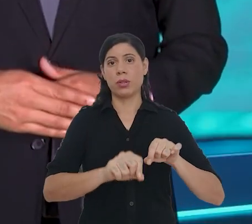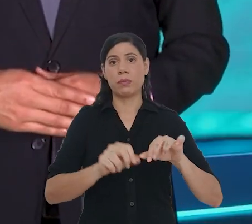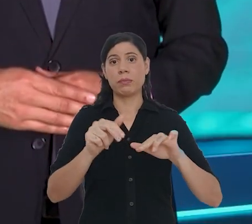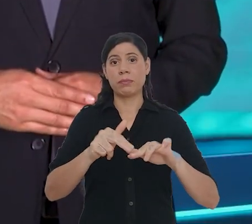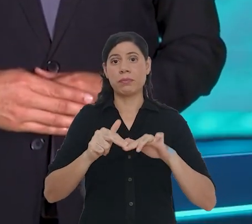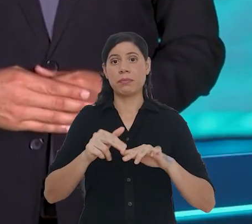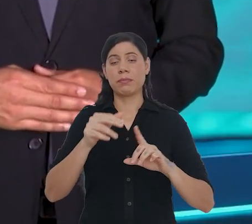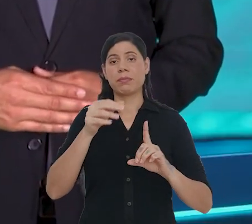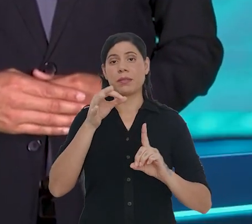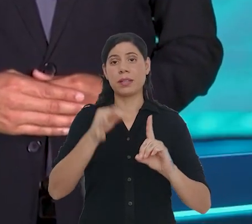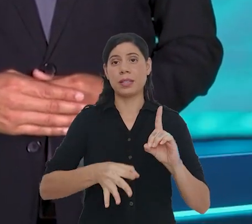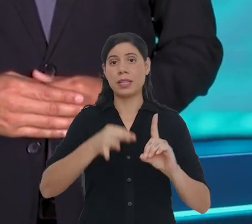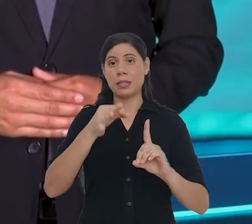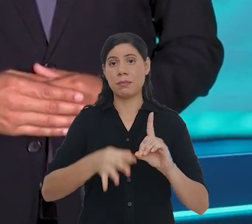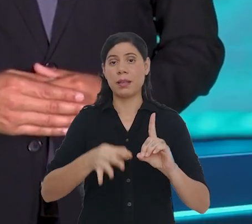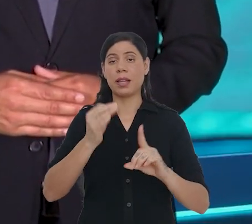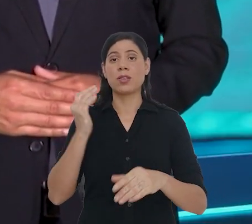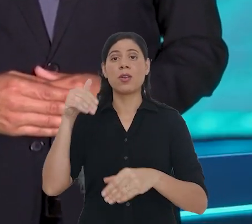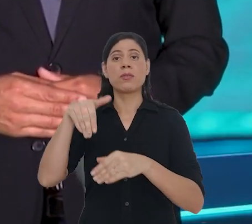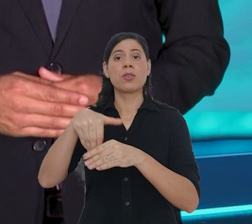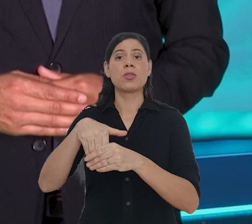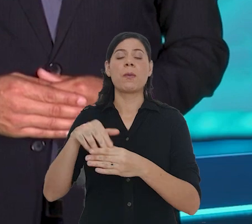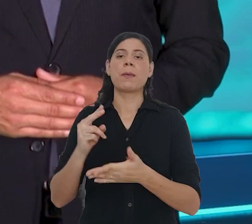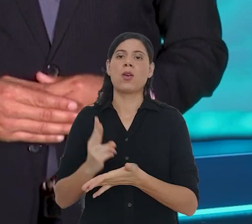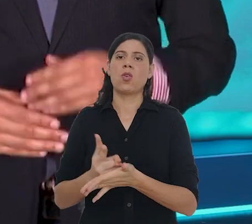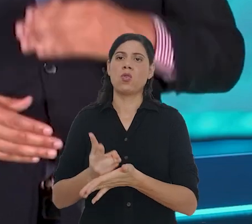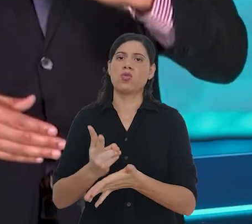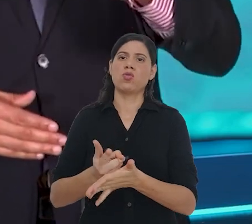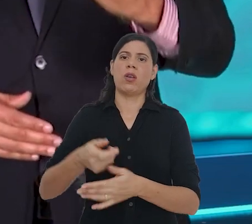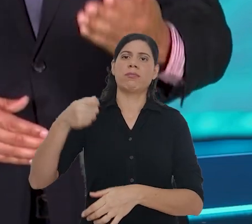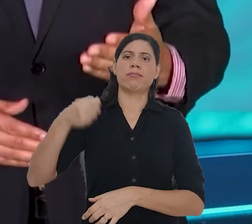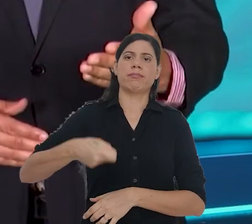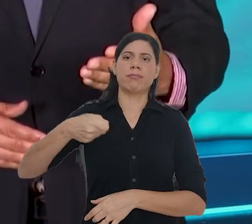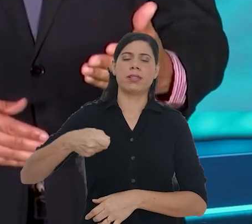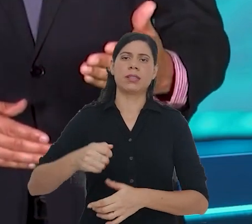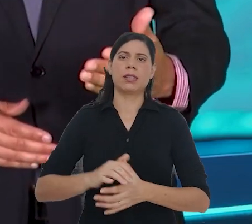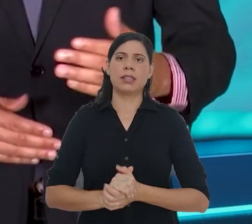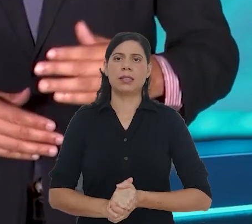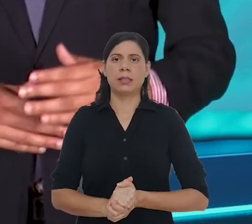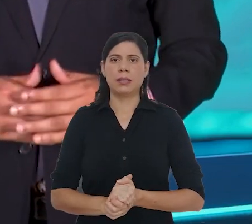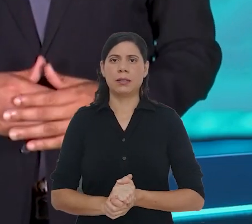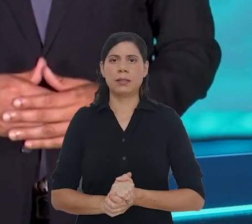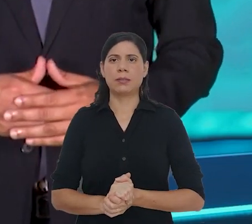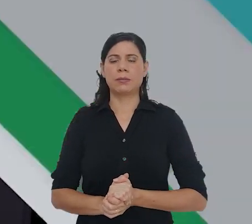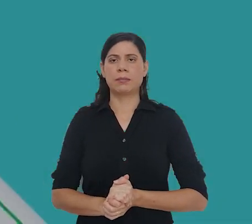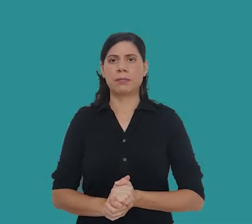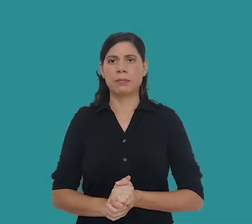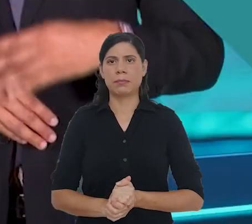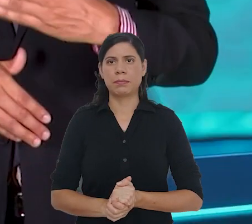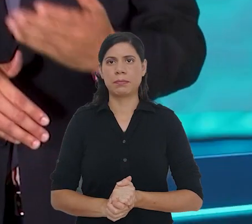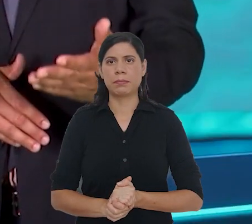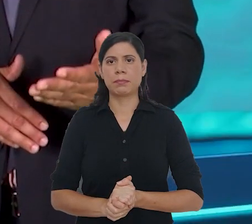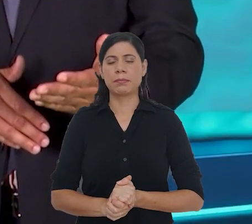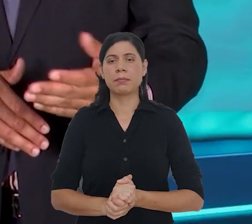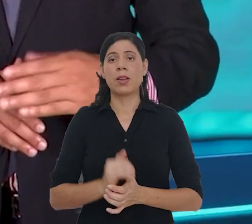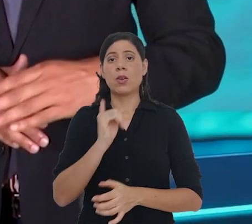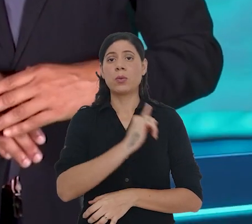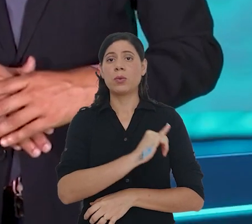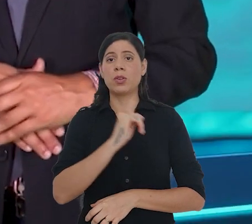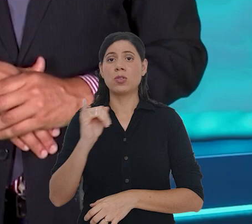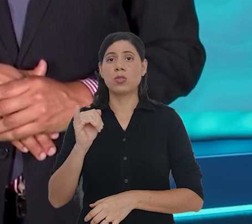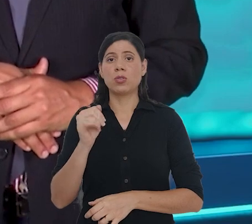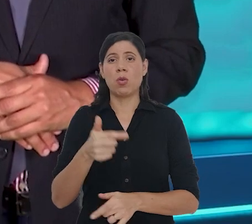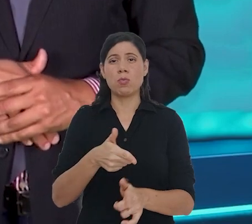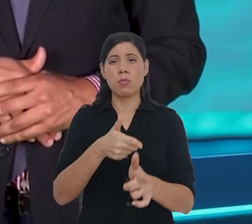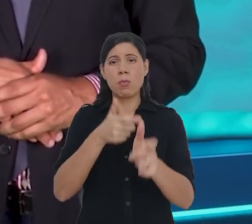a desembargadora votou pela manutenção da sentença, o que foi acompanhado pelo colegiado. E um instrutor de